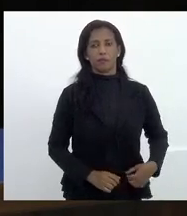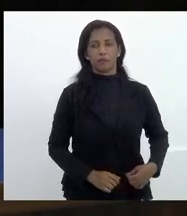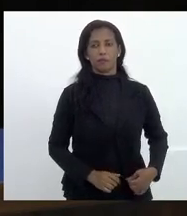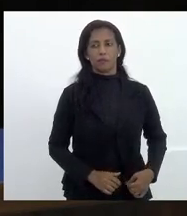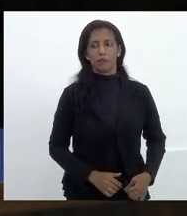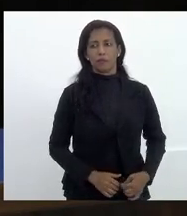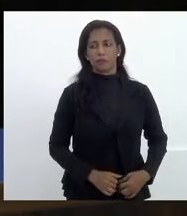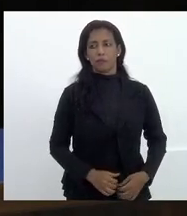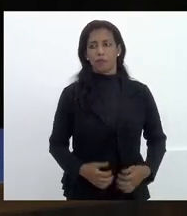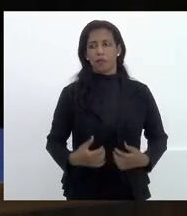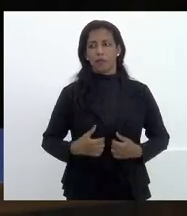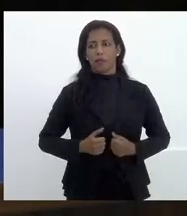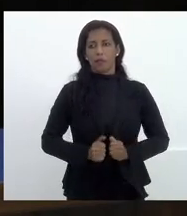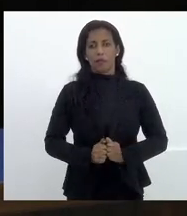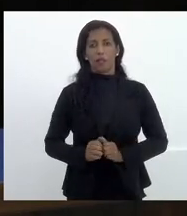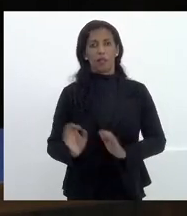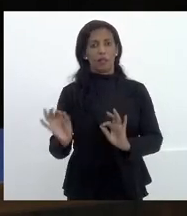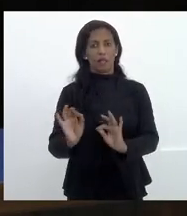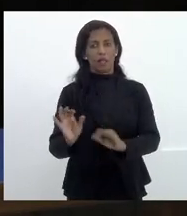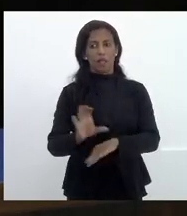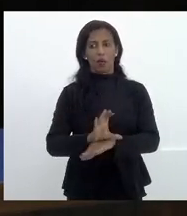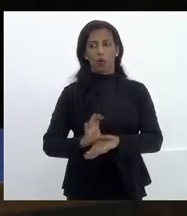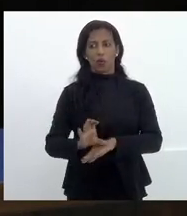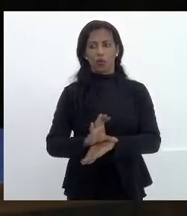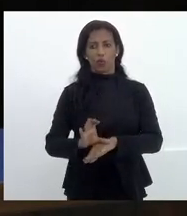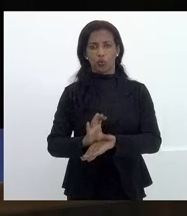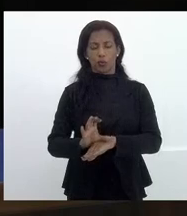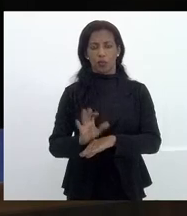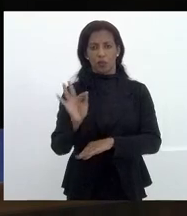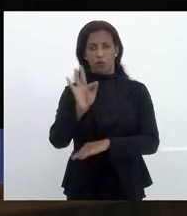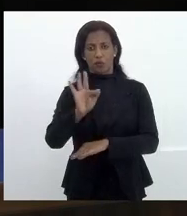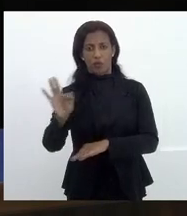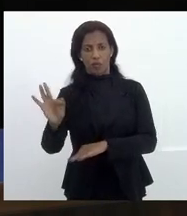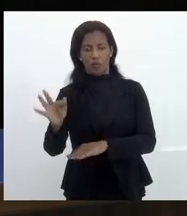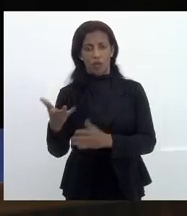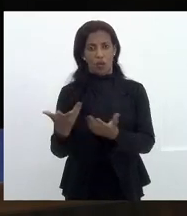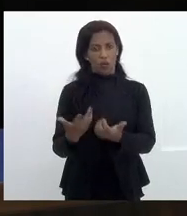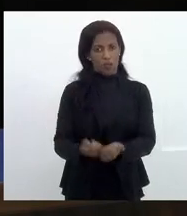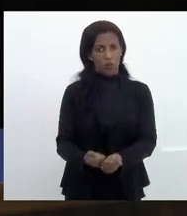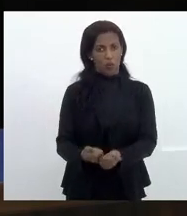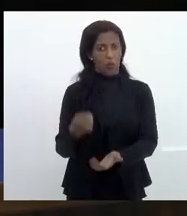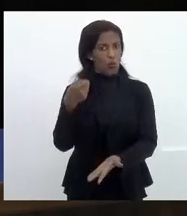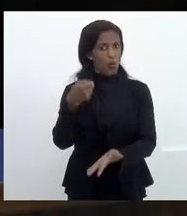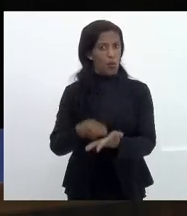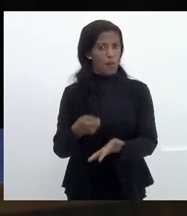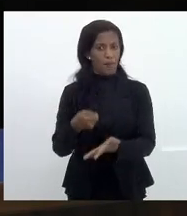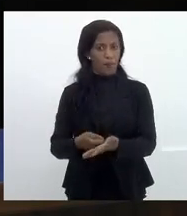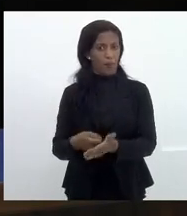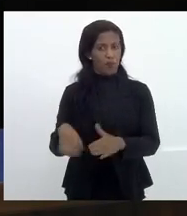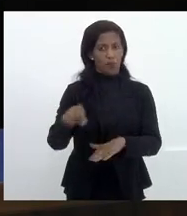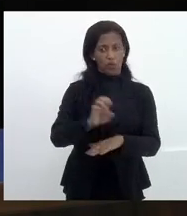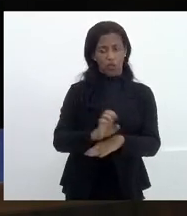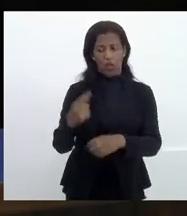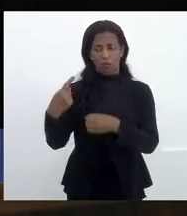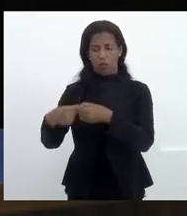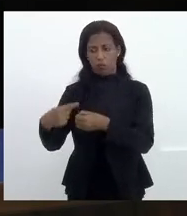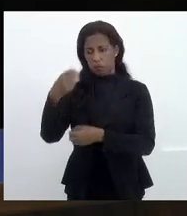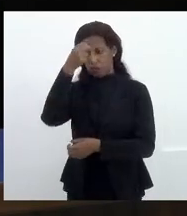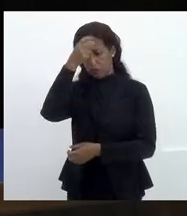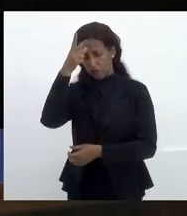Federal fez essa imposição a reforma de 2019 não impôs aos Estados os municípios